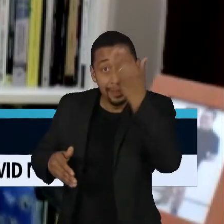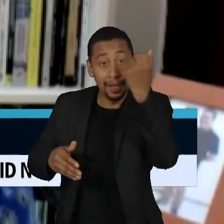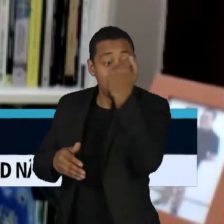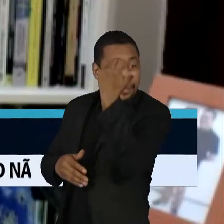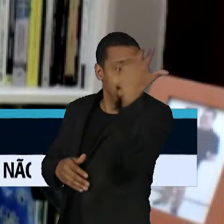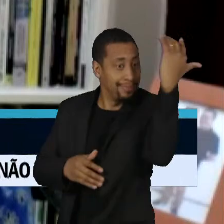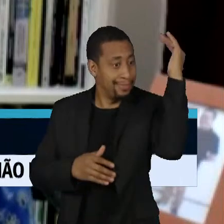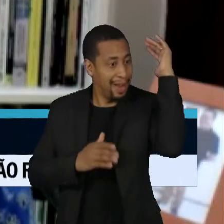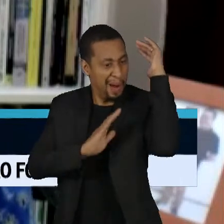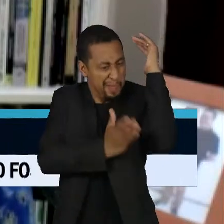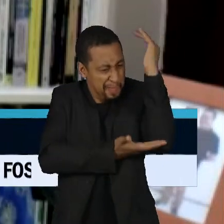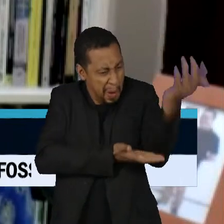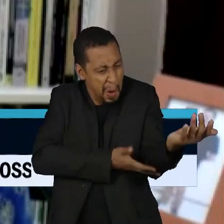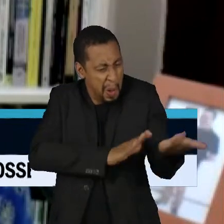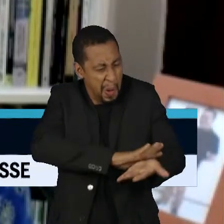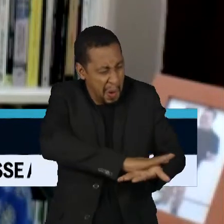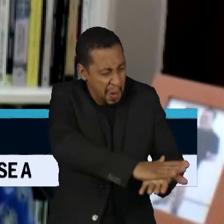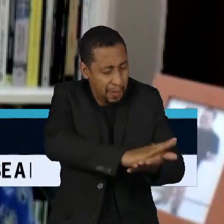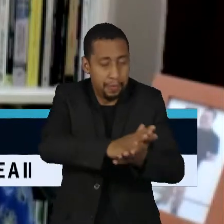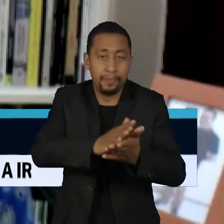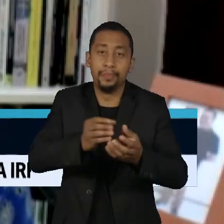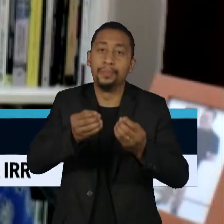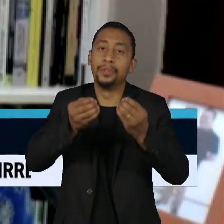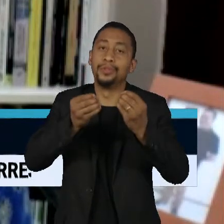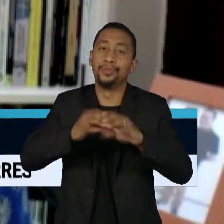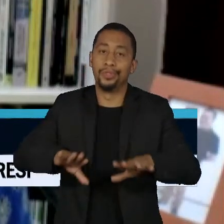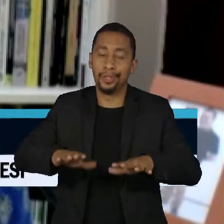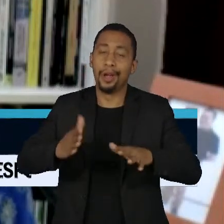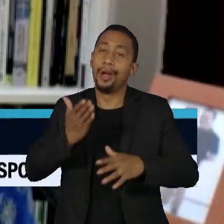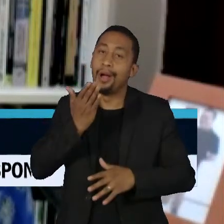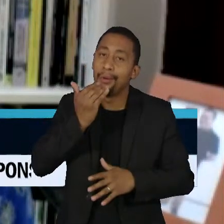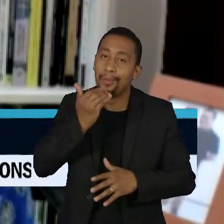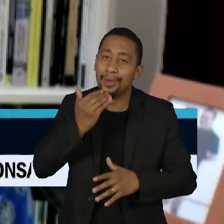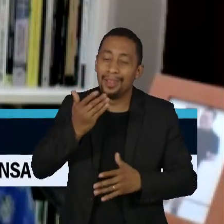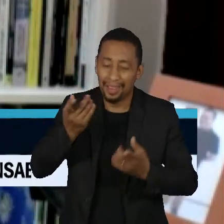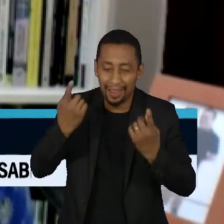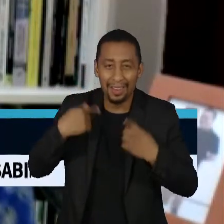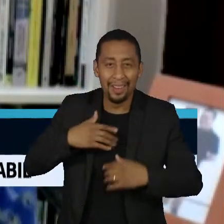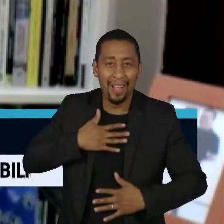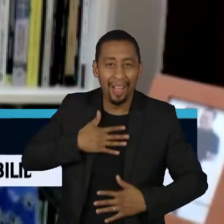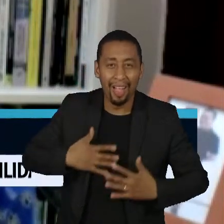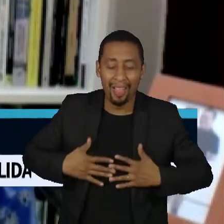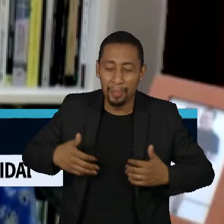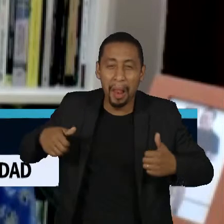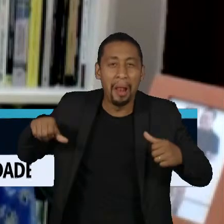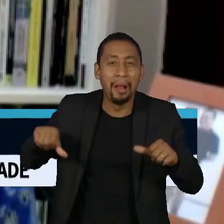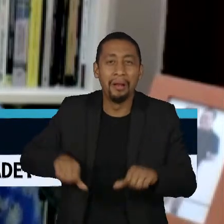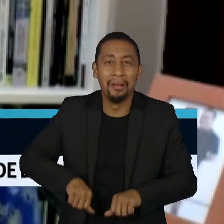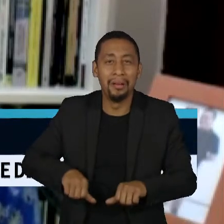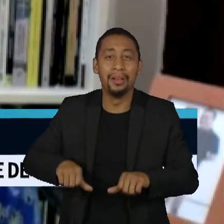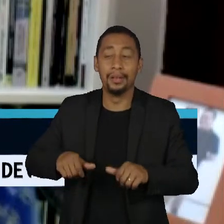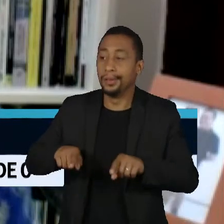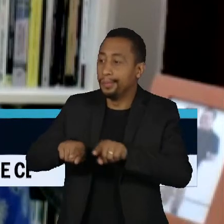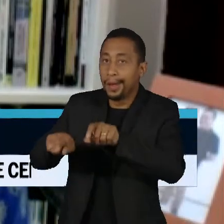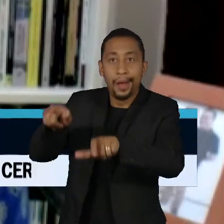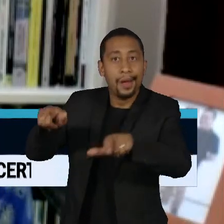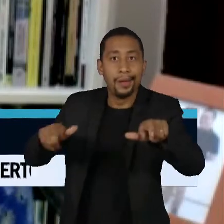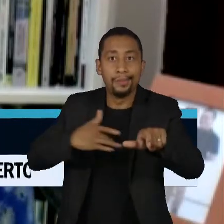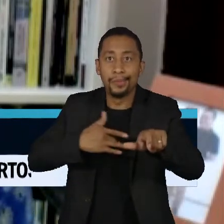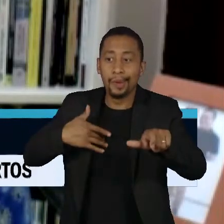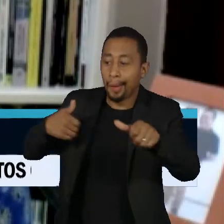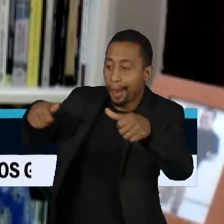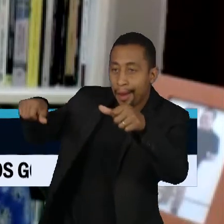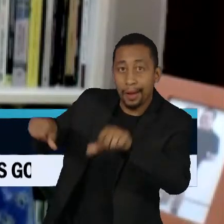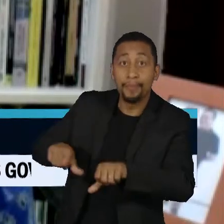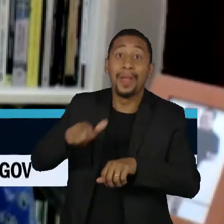alimentar do nosso povo. A gente compromete, coloca em risco o abastecimento hídrico, o abastecimento de água